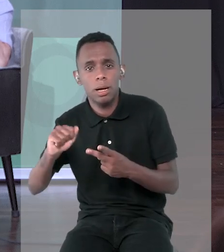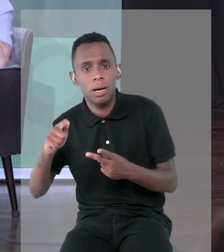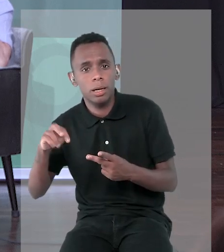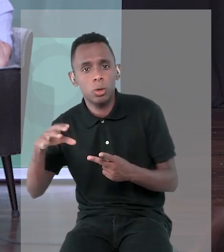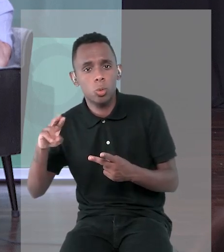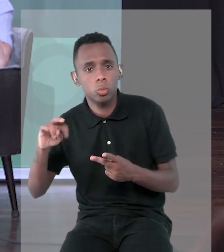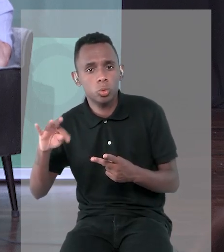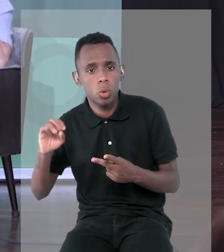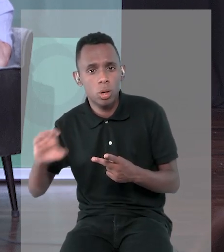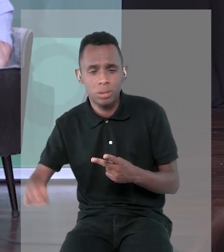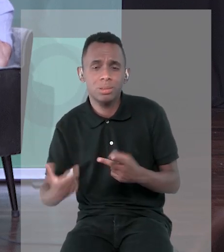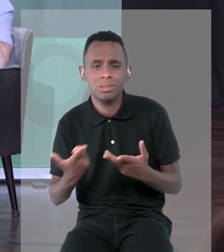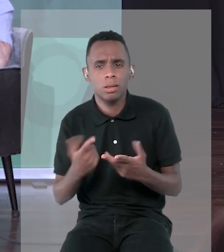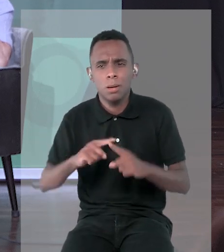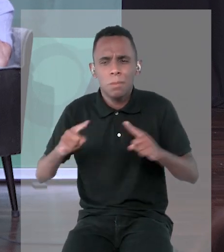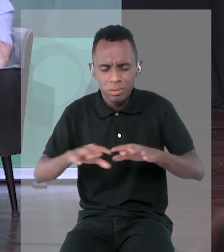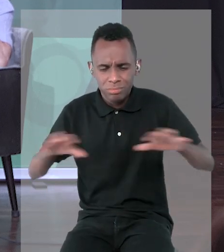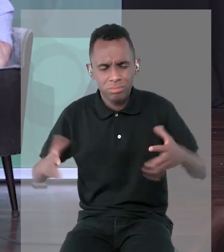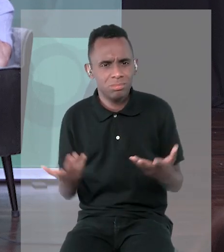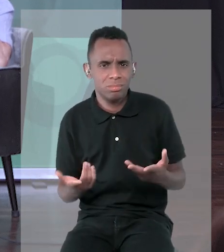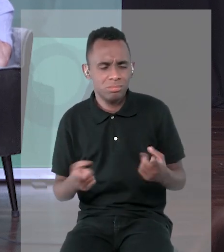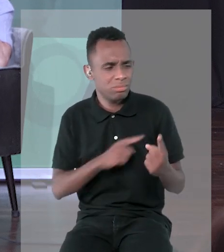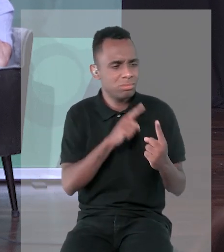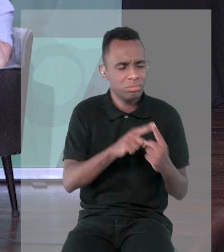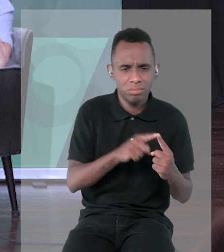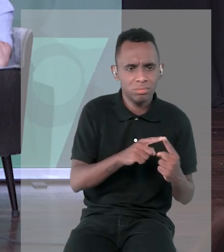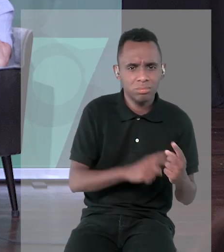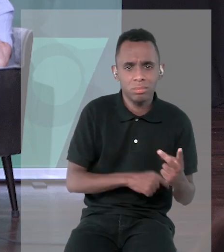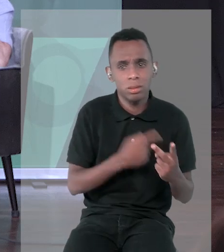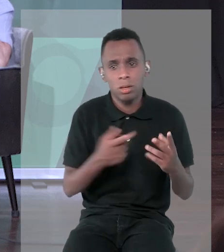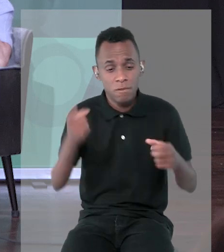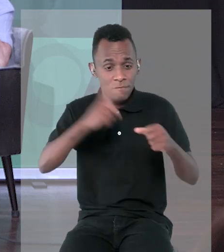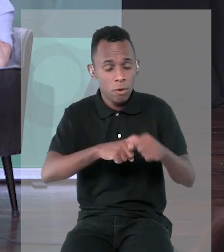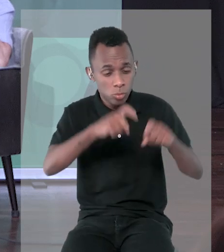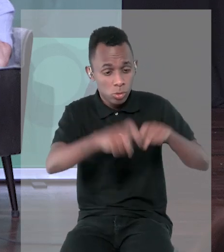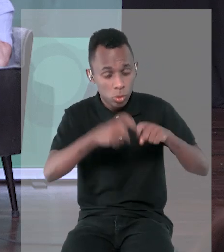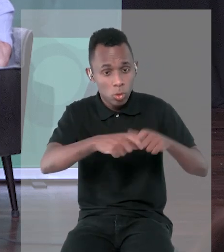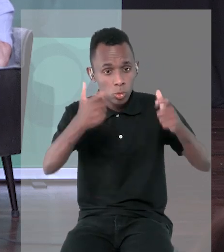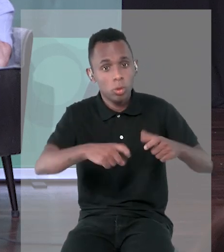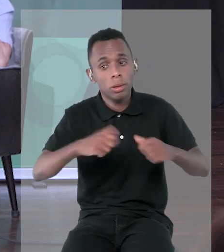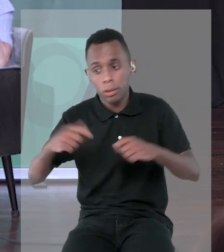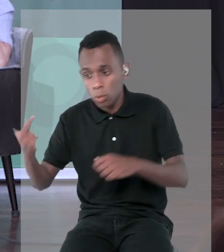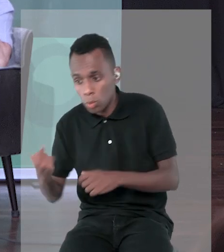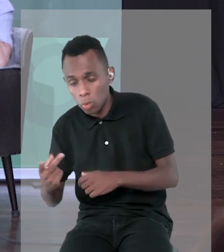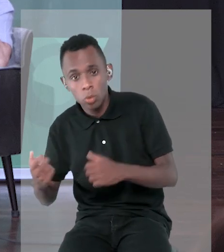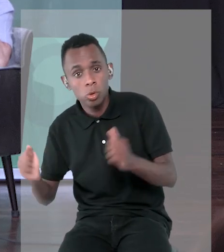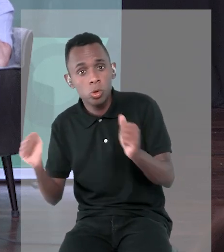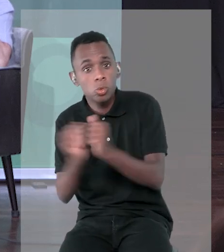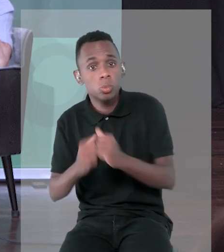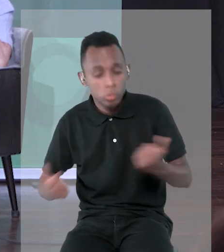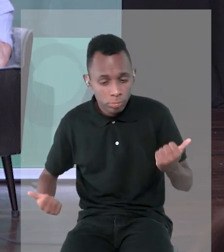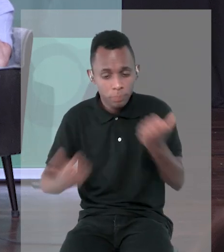E, na verdade, não existe ecologia, não existe resgate do território sem os agricultores. Os